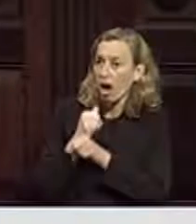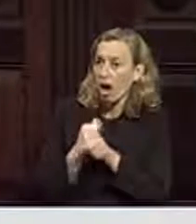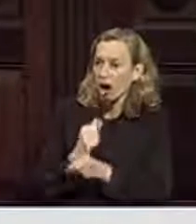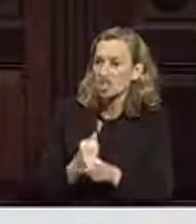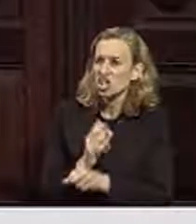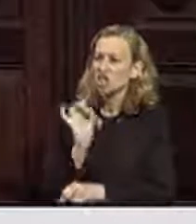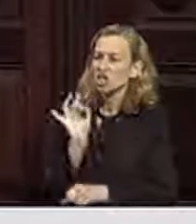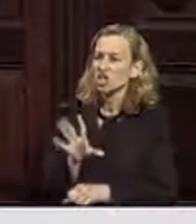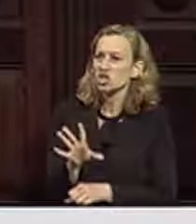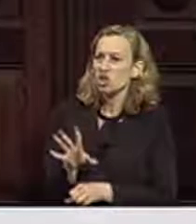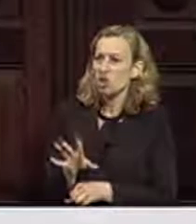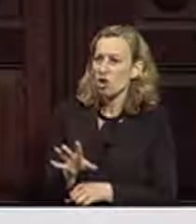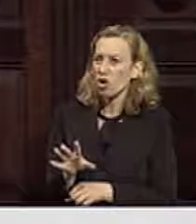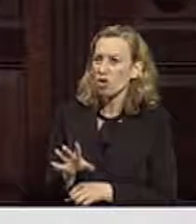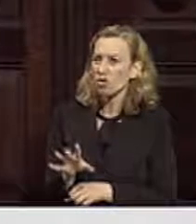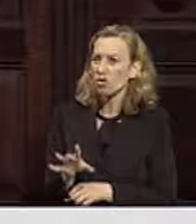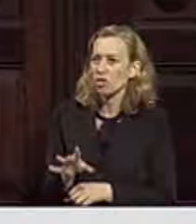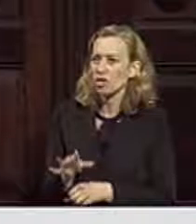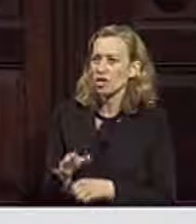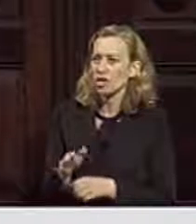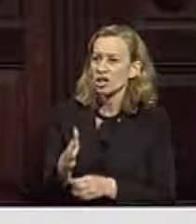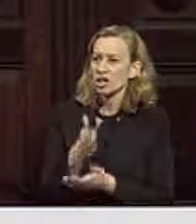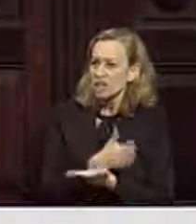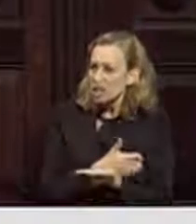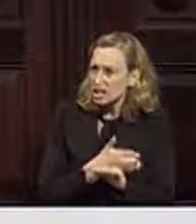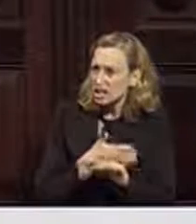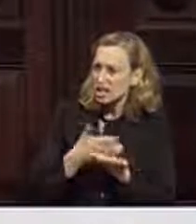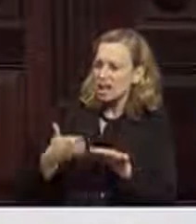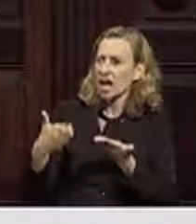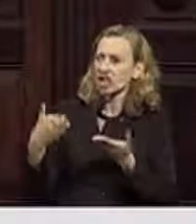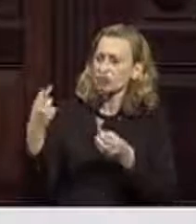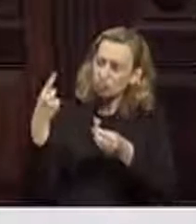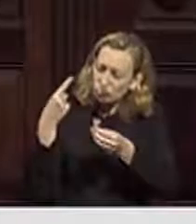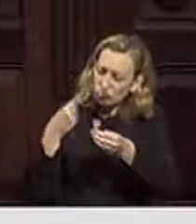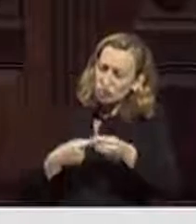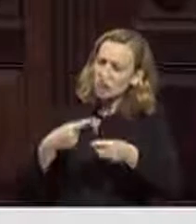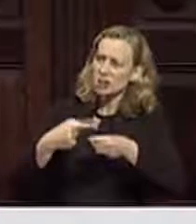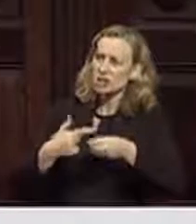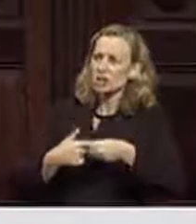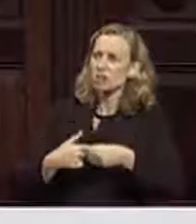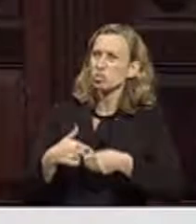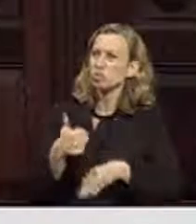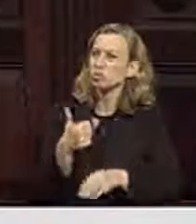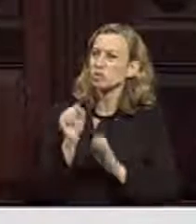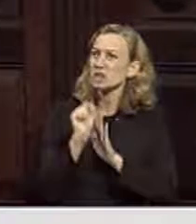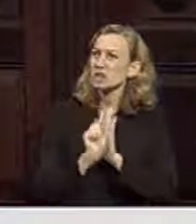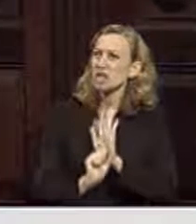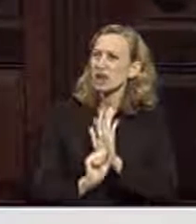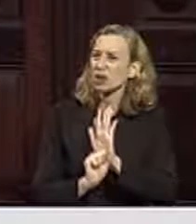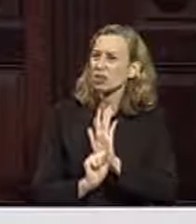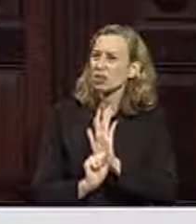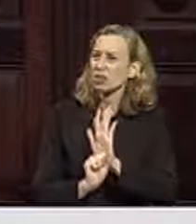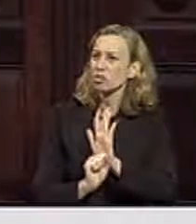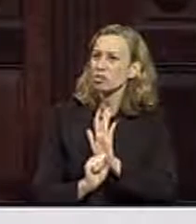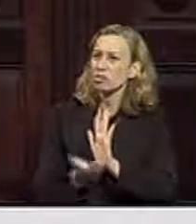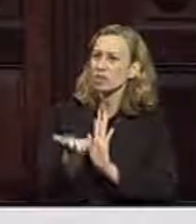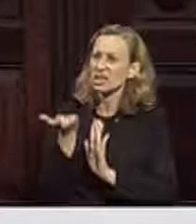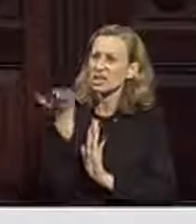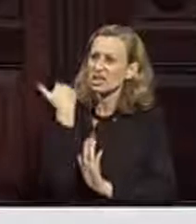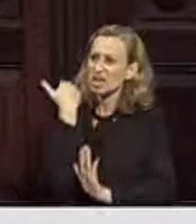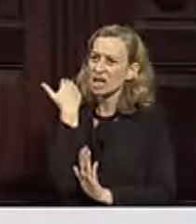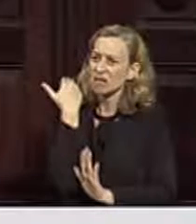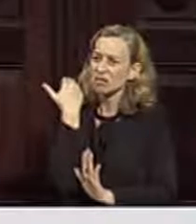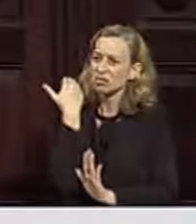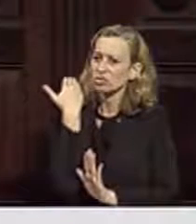só foi realmente declarado como município no final do século retrasado. Então, nesse sentido,